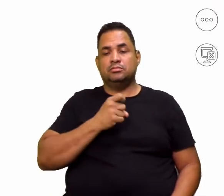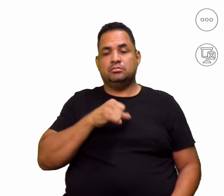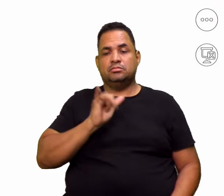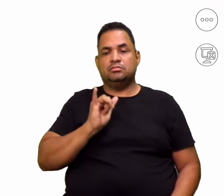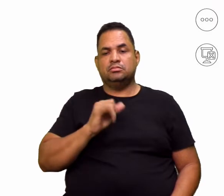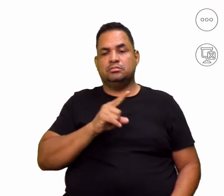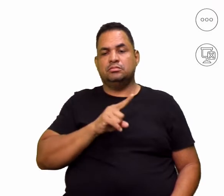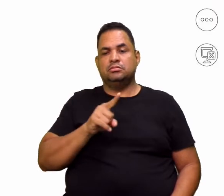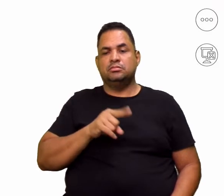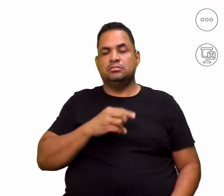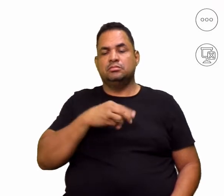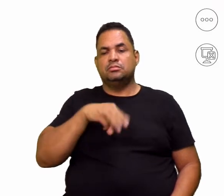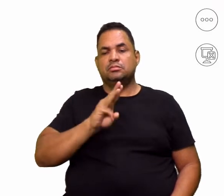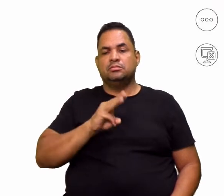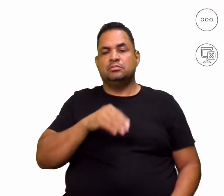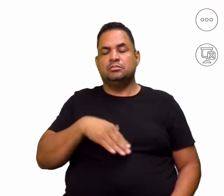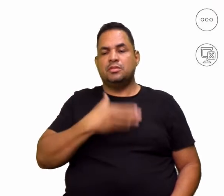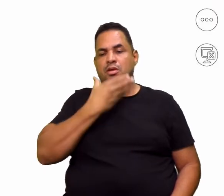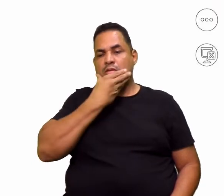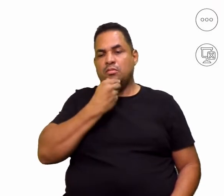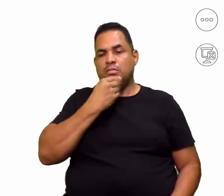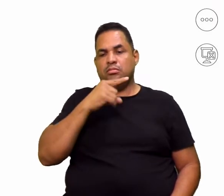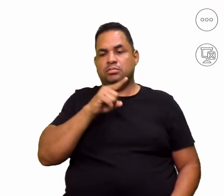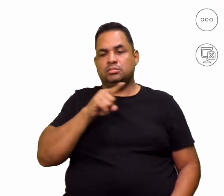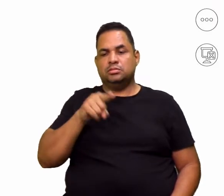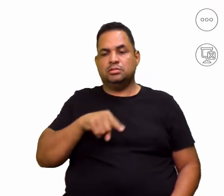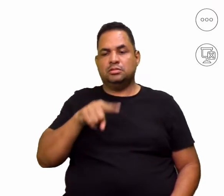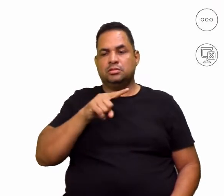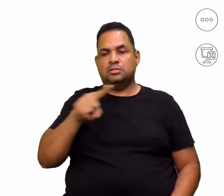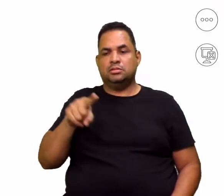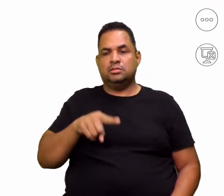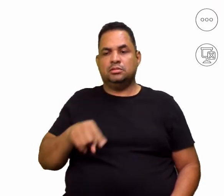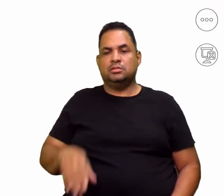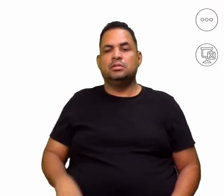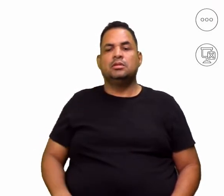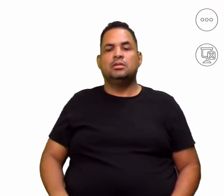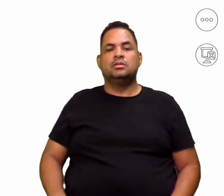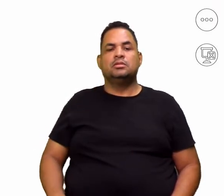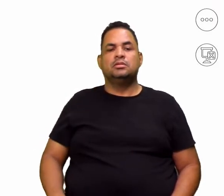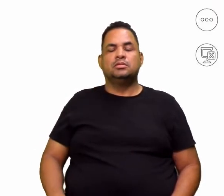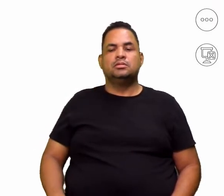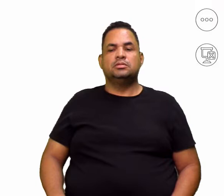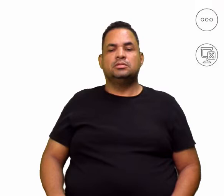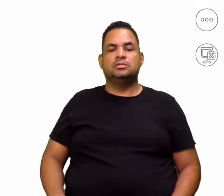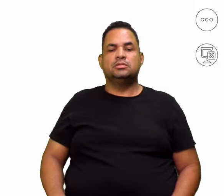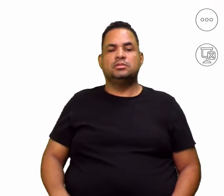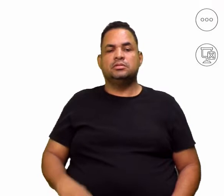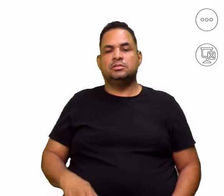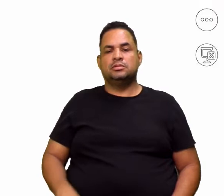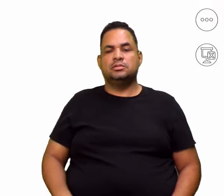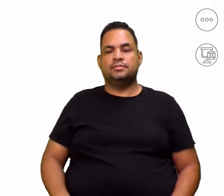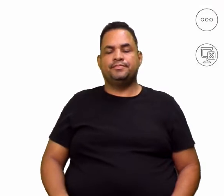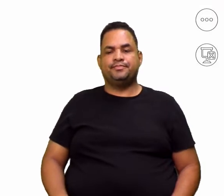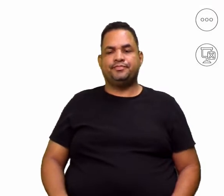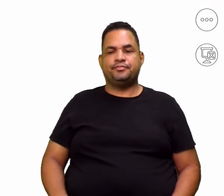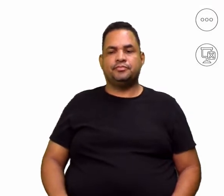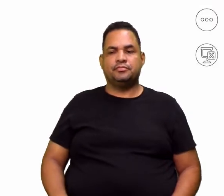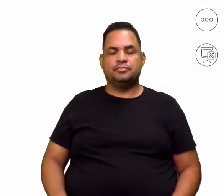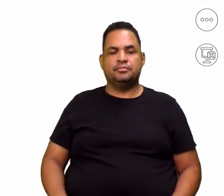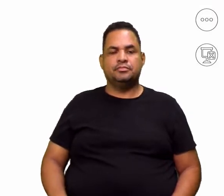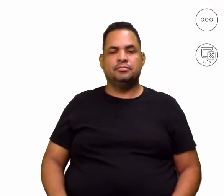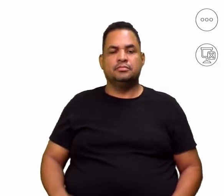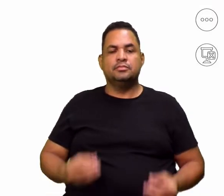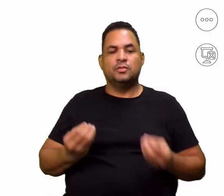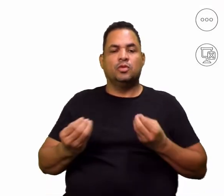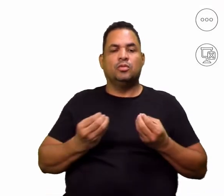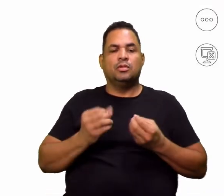ZW. E o macho, ele vai ser ZZ. Então, ele é homogamético, o macho, e a fêmea heterogamética. Como